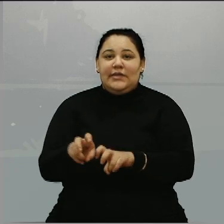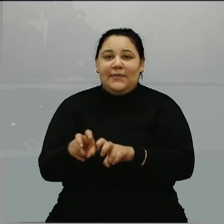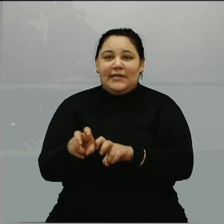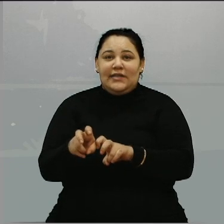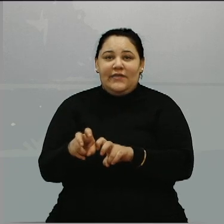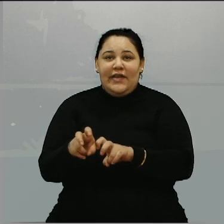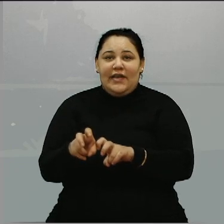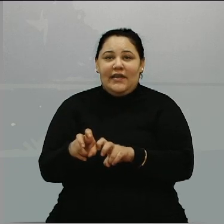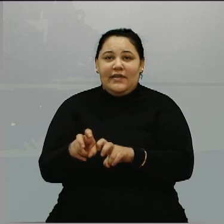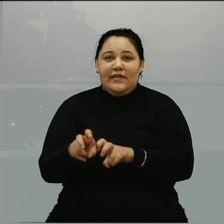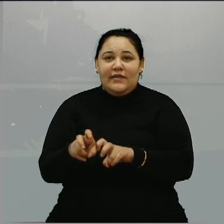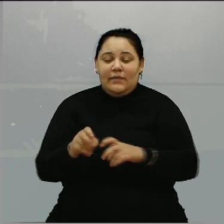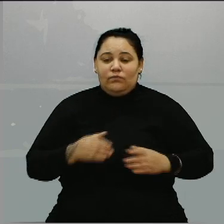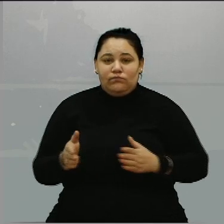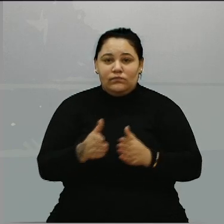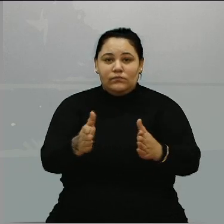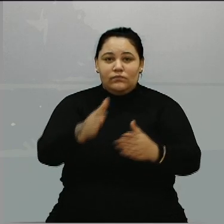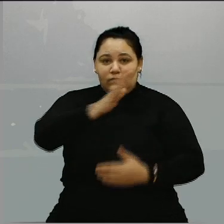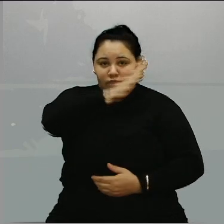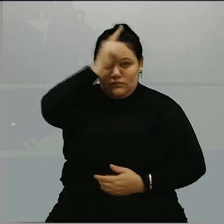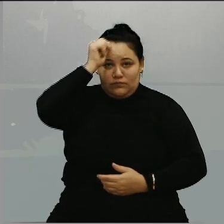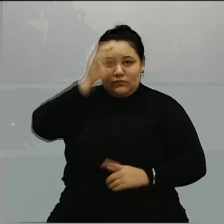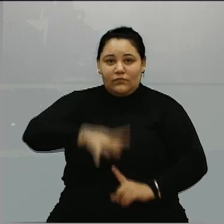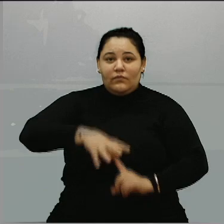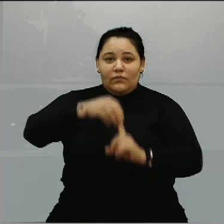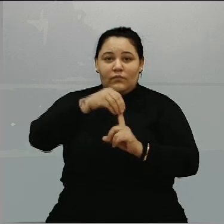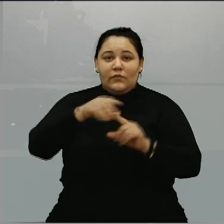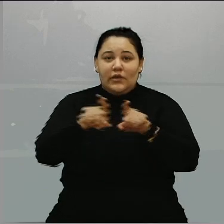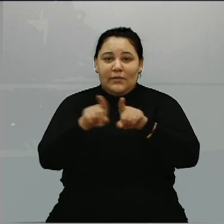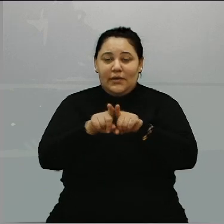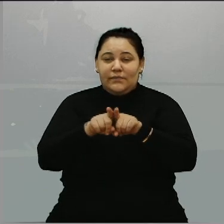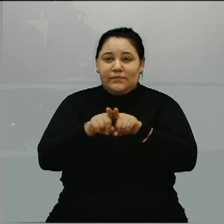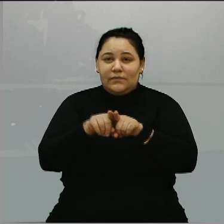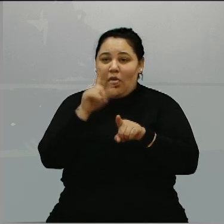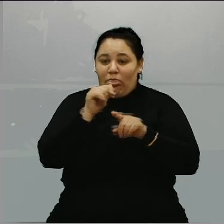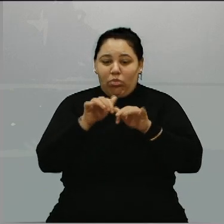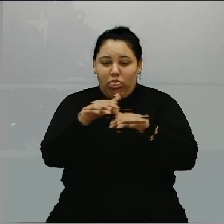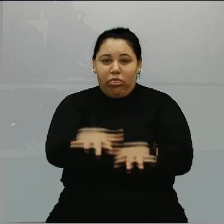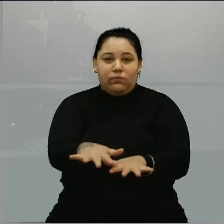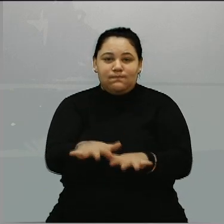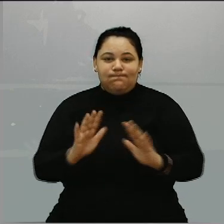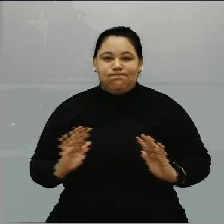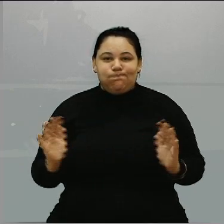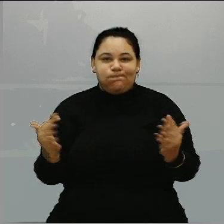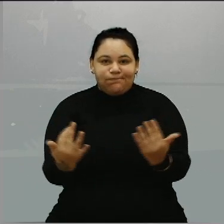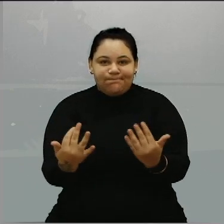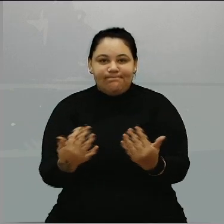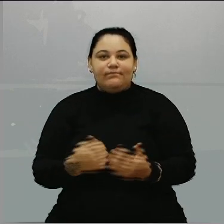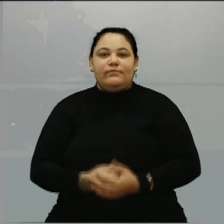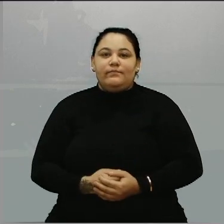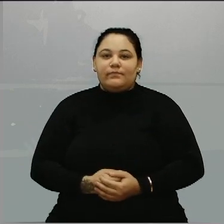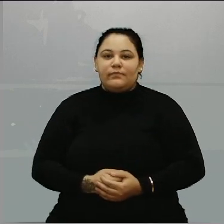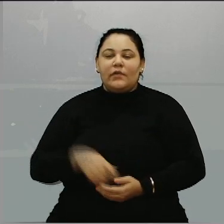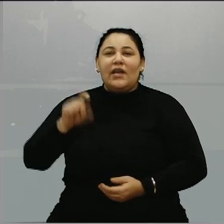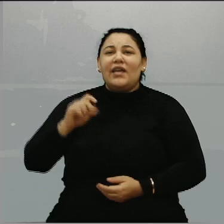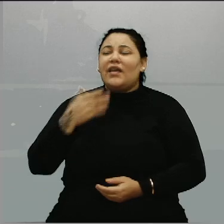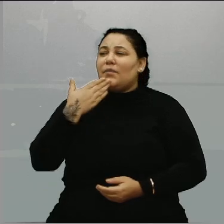estradas do município e principalmente as questões das barragens dessas encostas. Quem pediu a